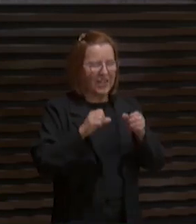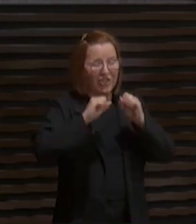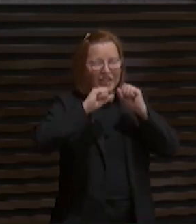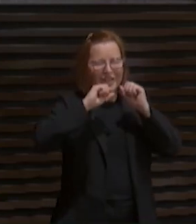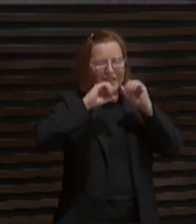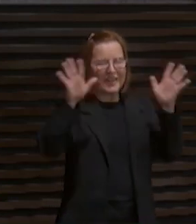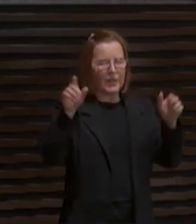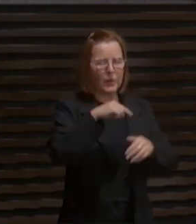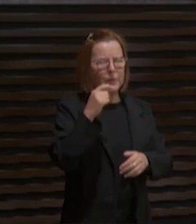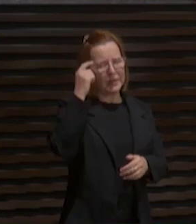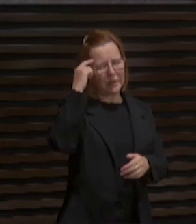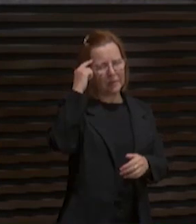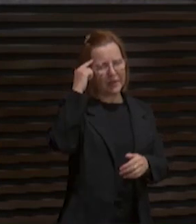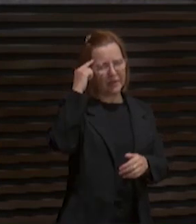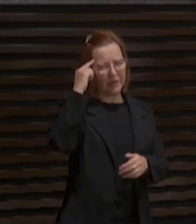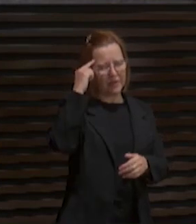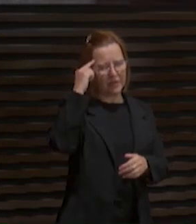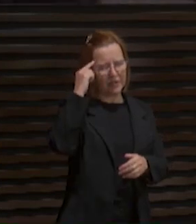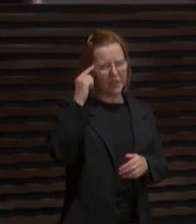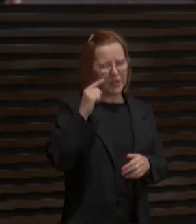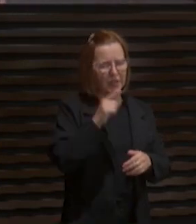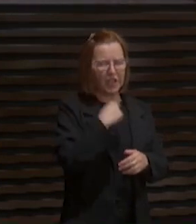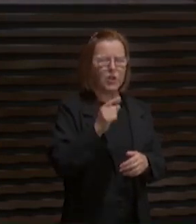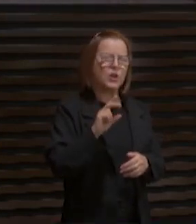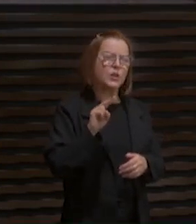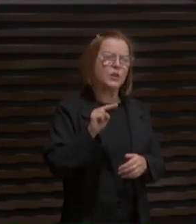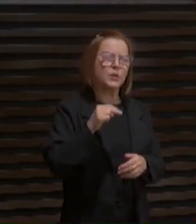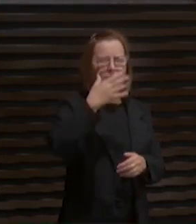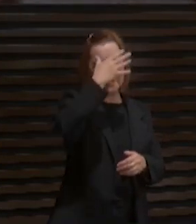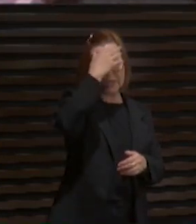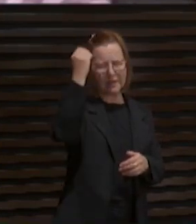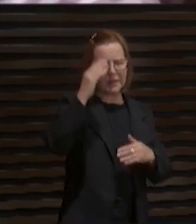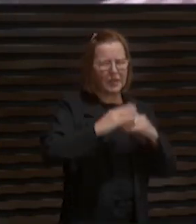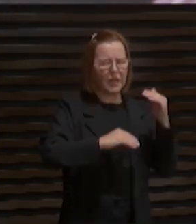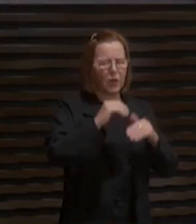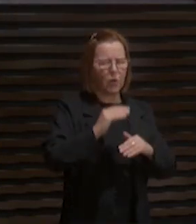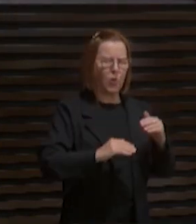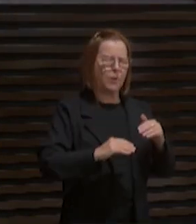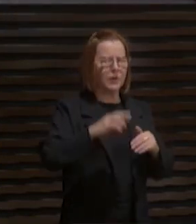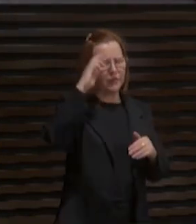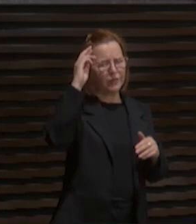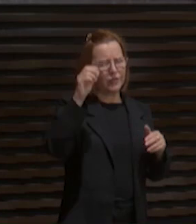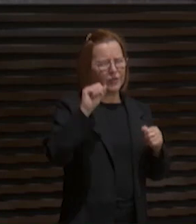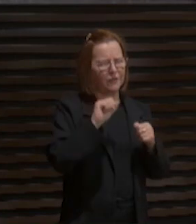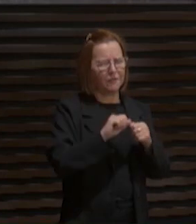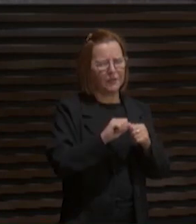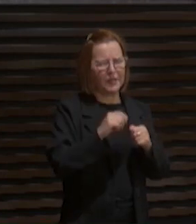esqueça de tudo que foi feito, das Tuas leis como são boas, mas de como o Senhor nos salvou.